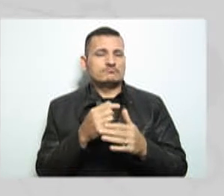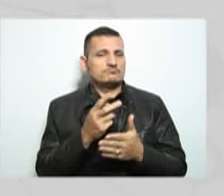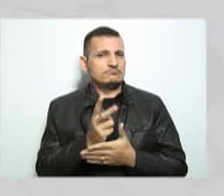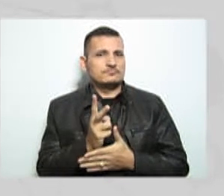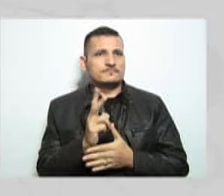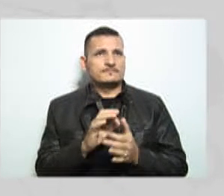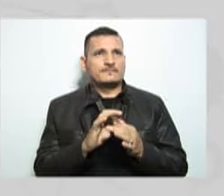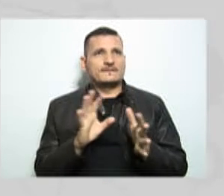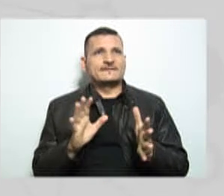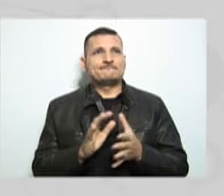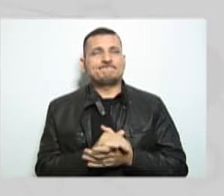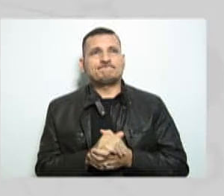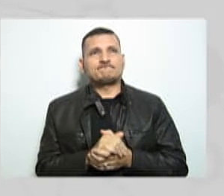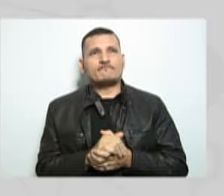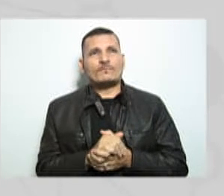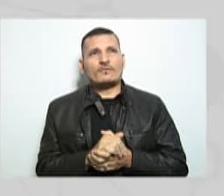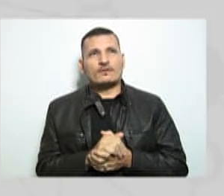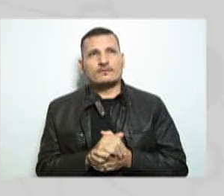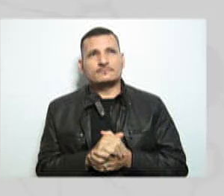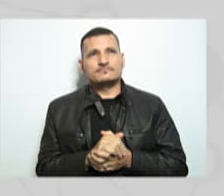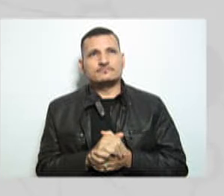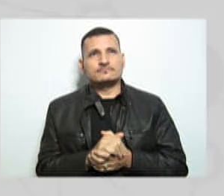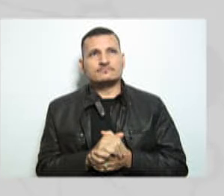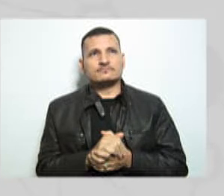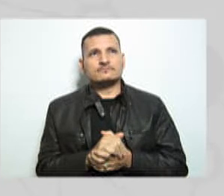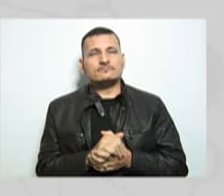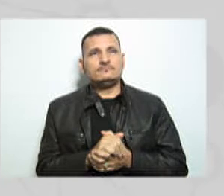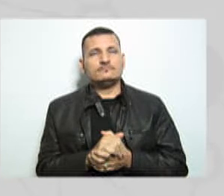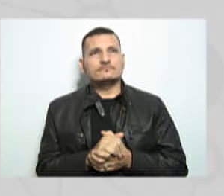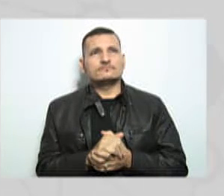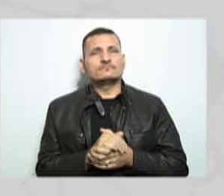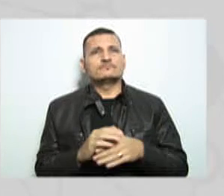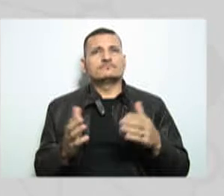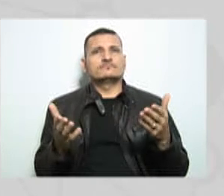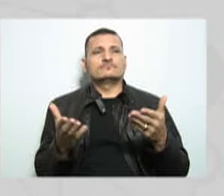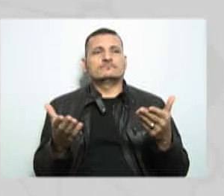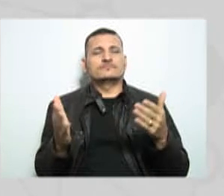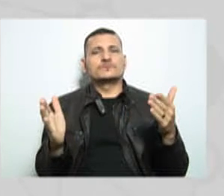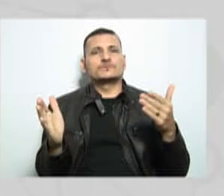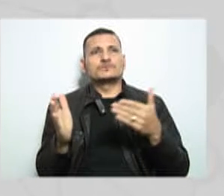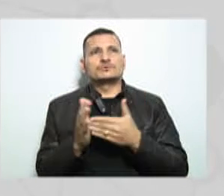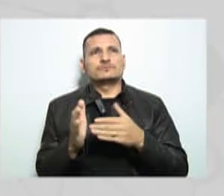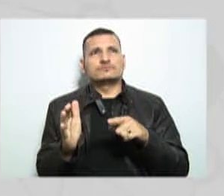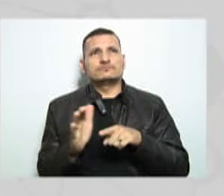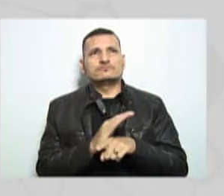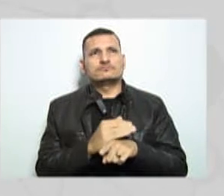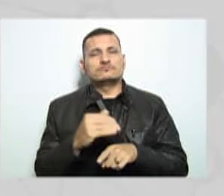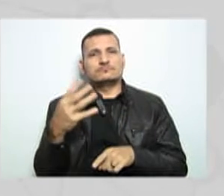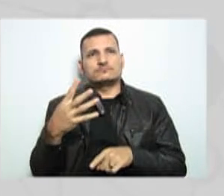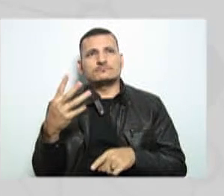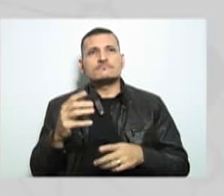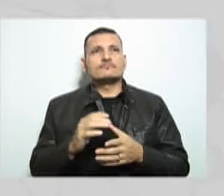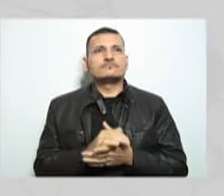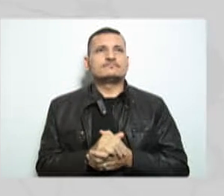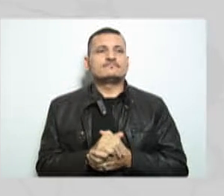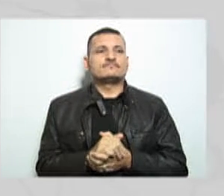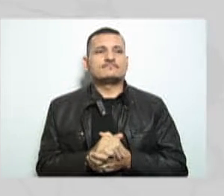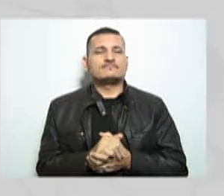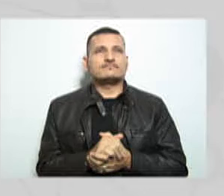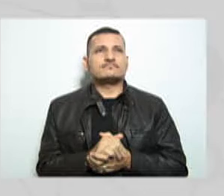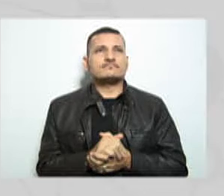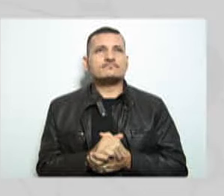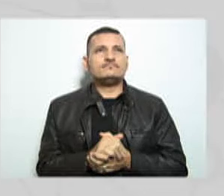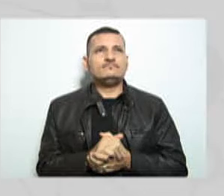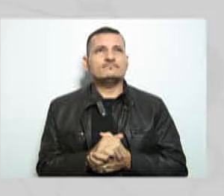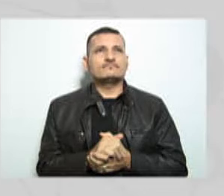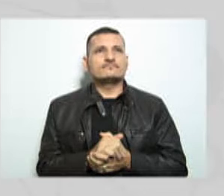tira. Vamos lá. Agora vamos para a nossa última questão, que foi a questão 4, que fala de quê? Sobre